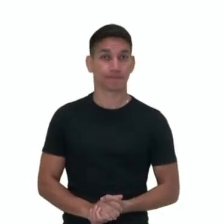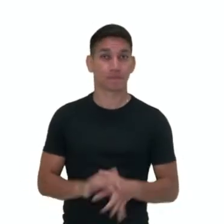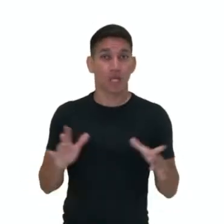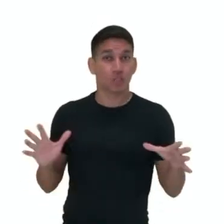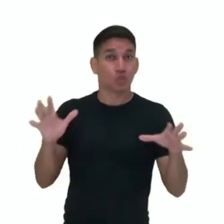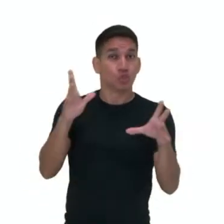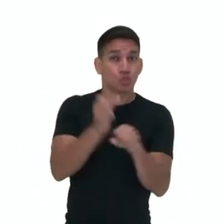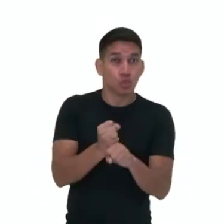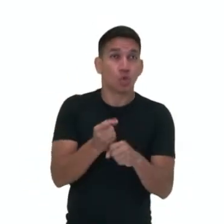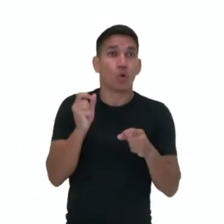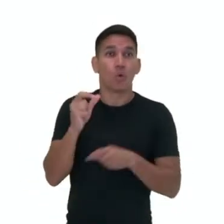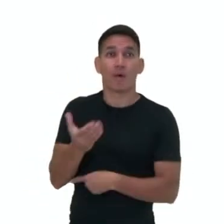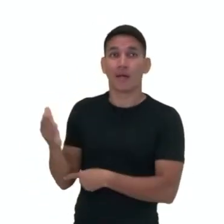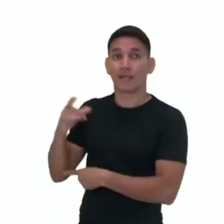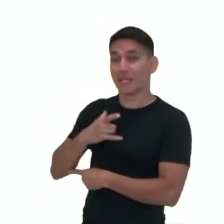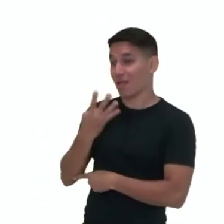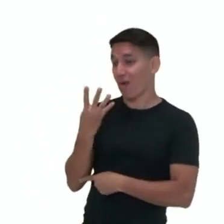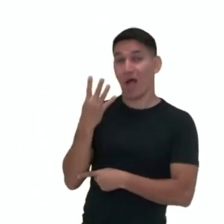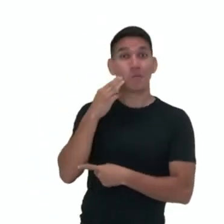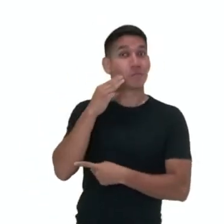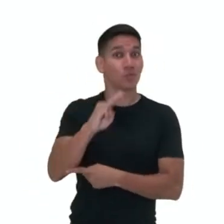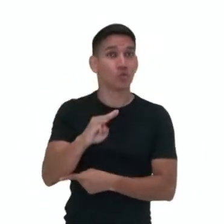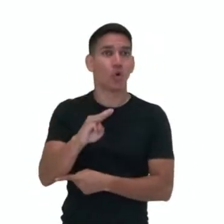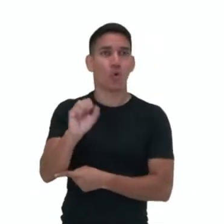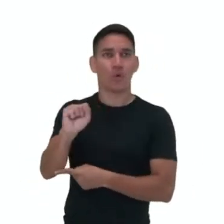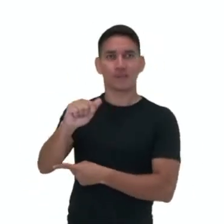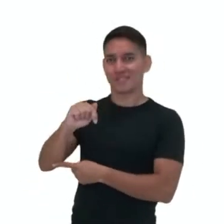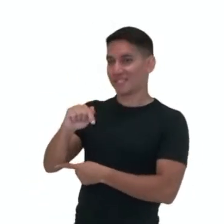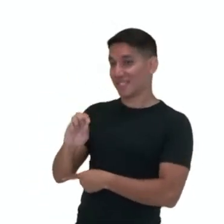Somando totalmente aí, né?